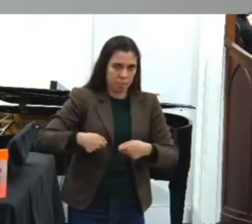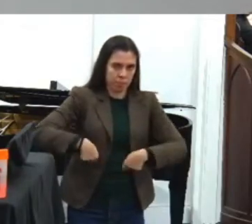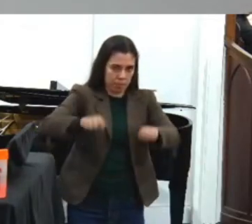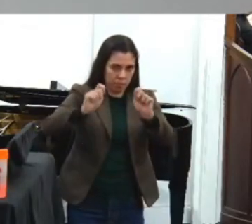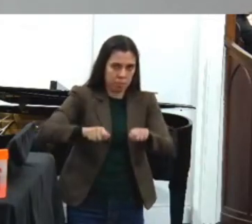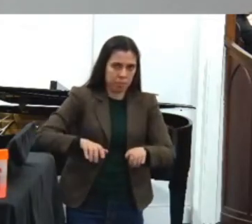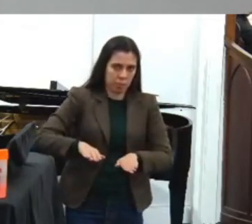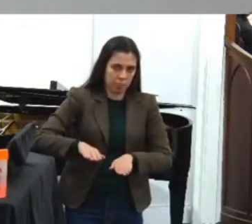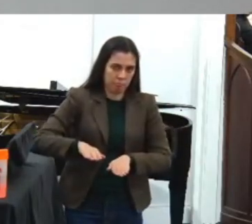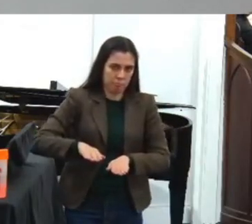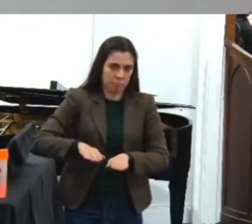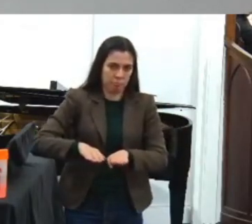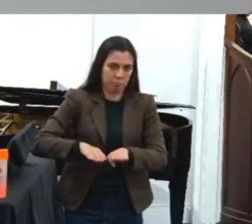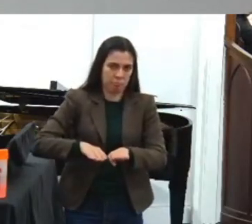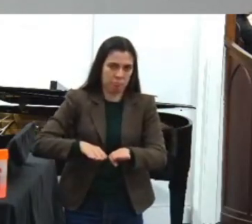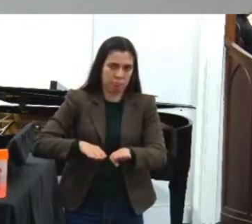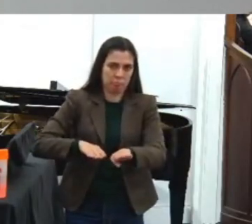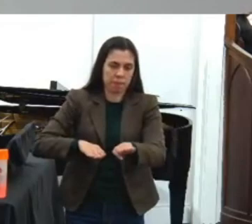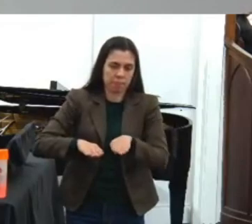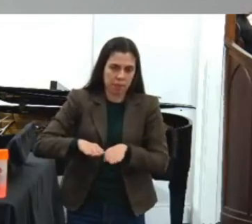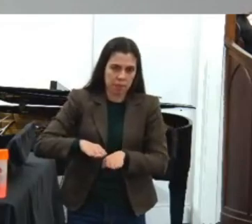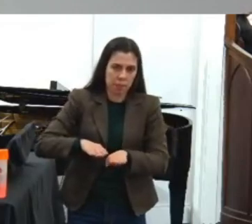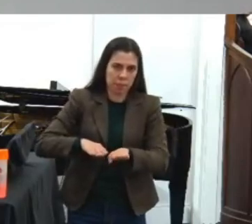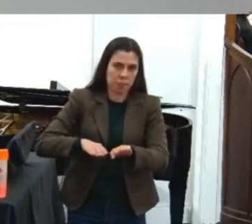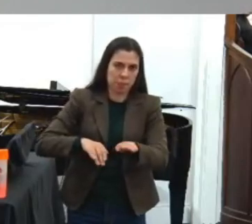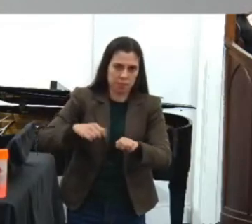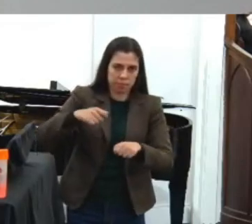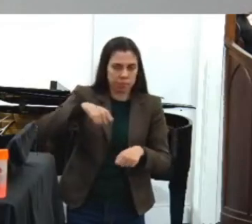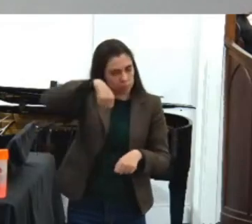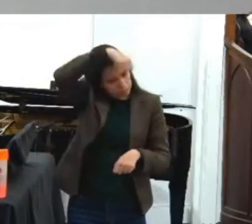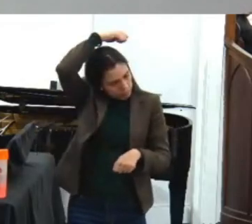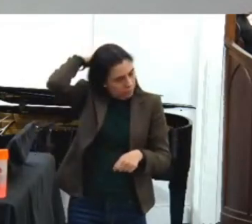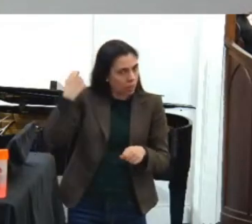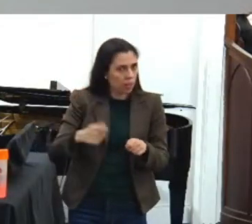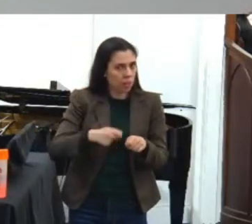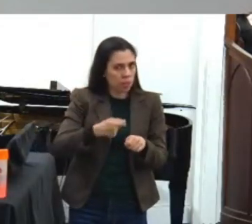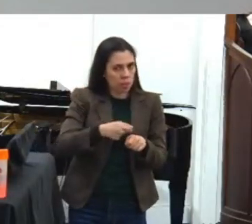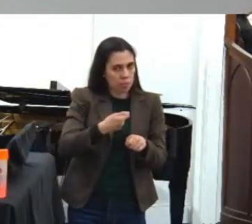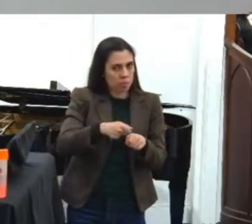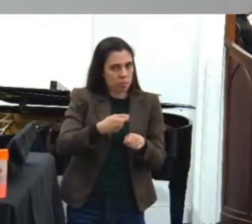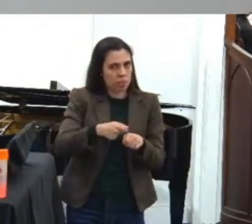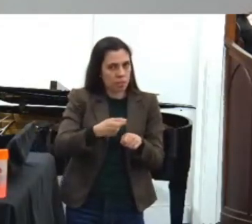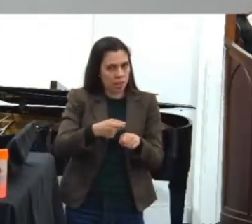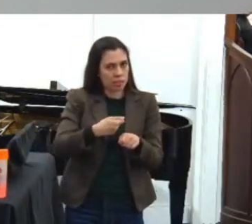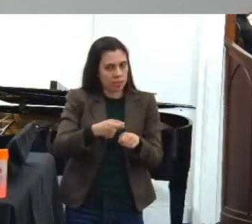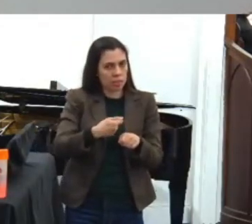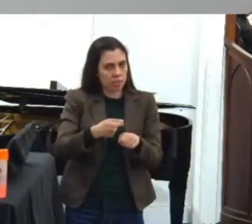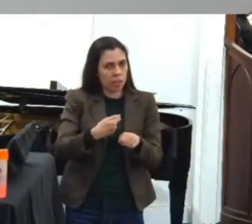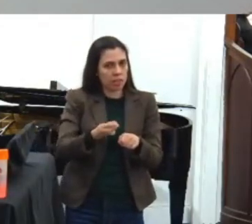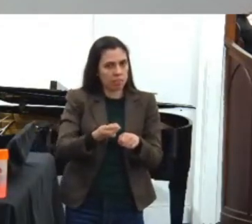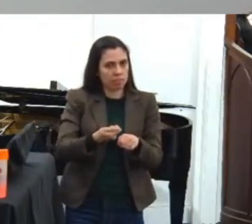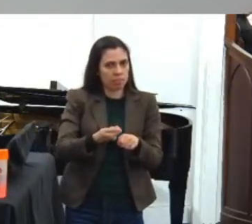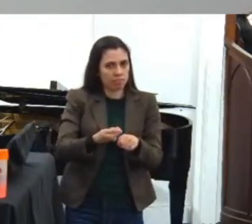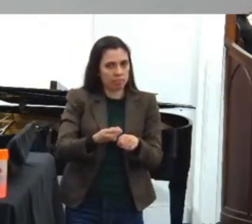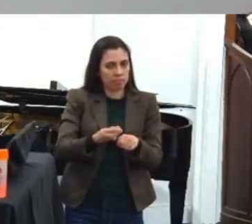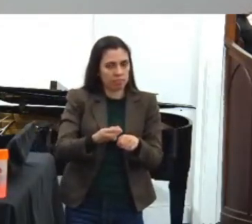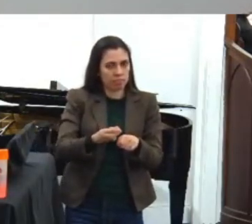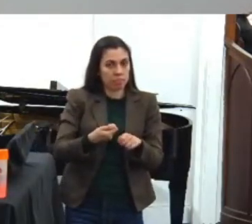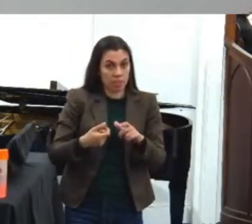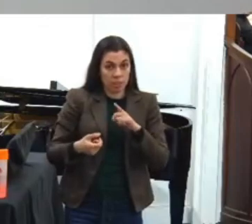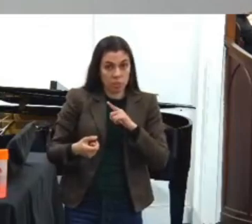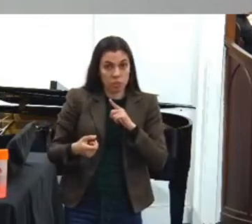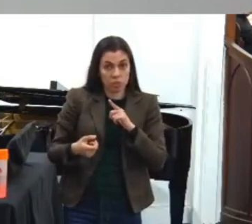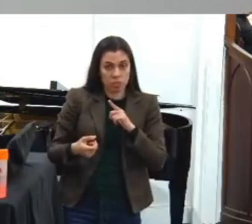região. Uma escola que desenvolvia estudos na área de oftalmologia, desenvolvendo